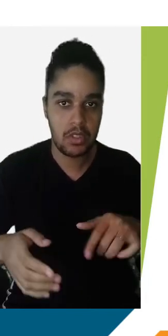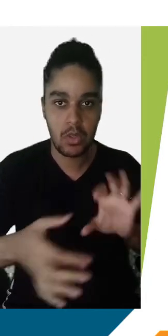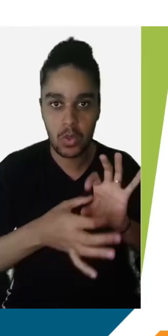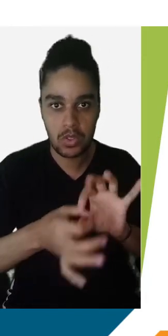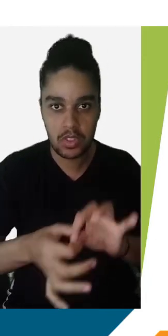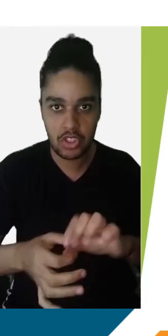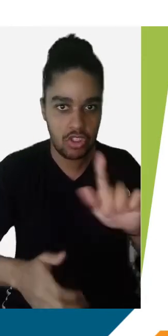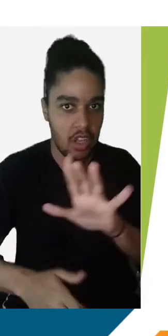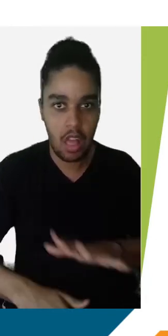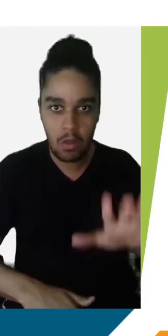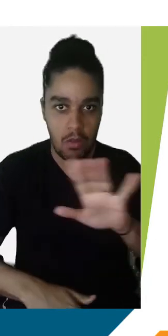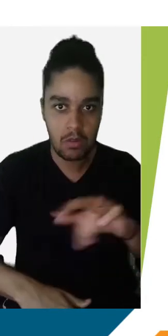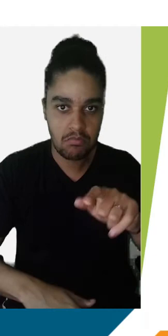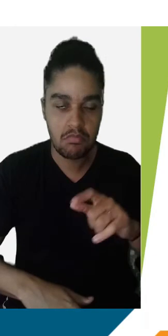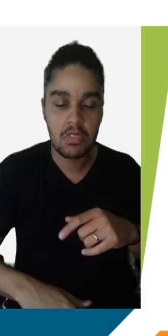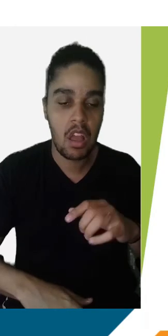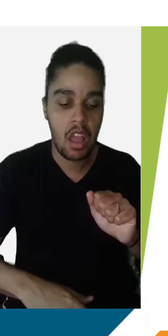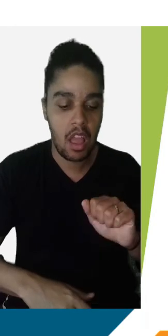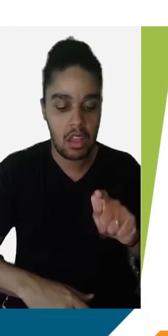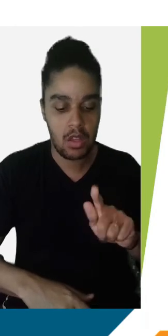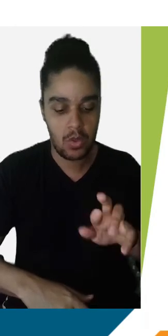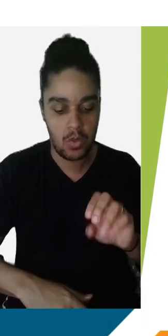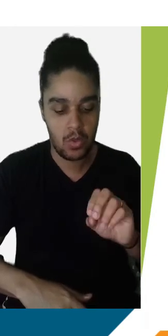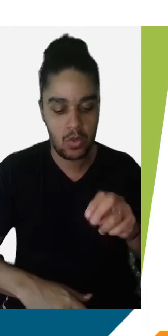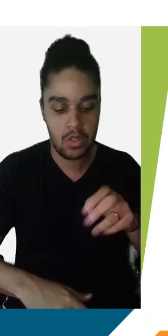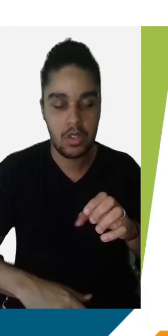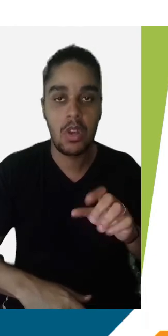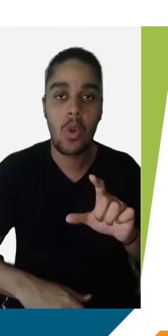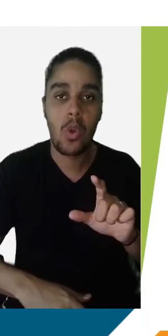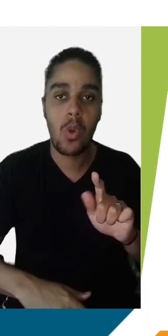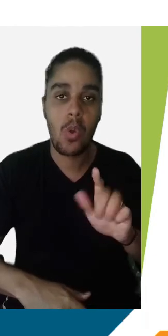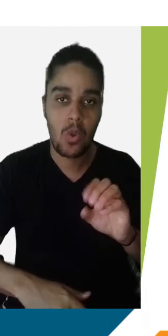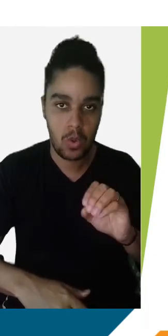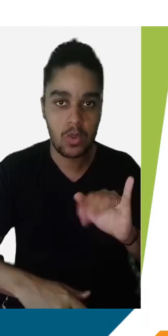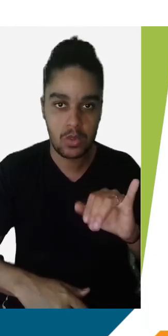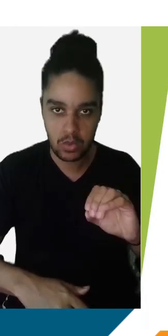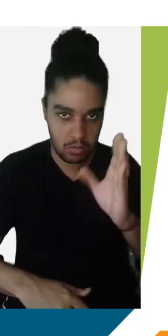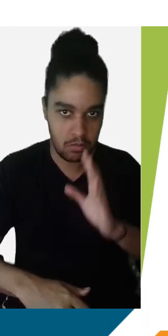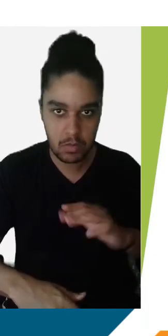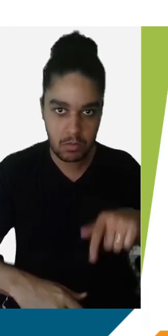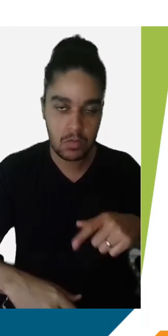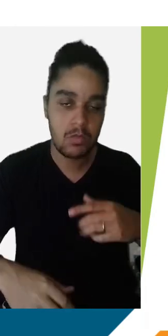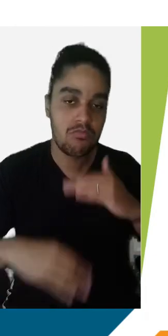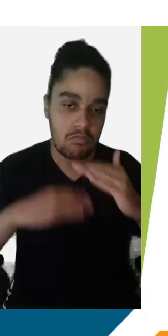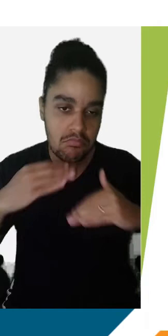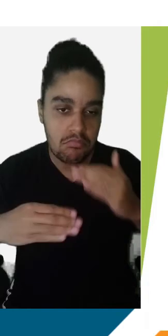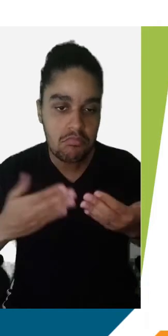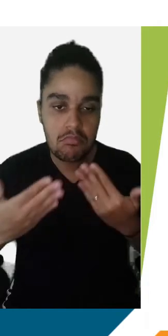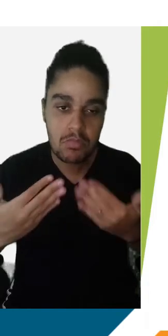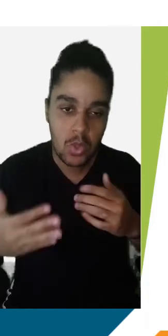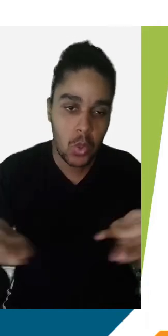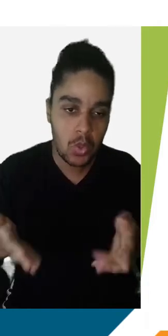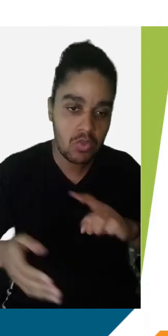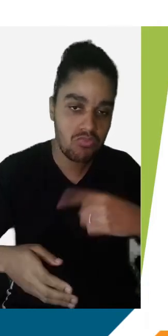o contexto geral desse tal agronegócio no Brasil, tá? Pessoal, nesse nosso bate-papo de hoje, né, a